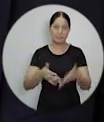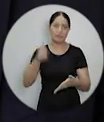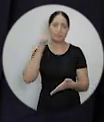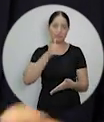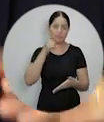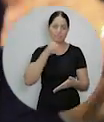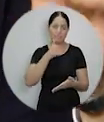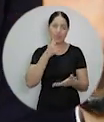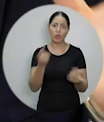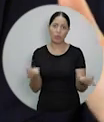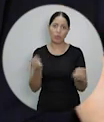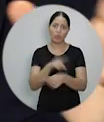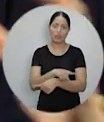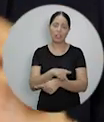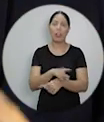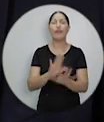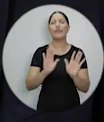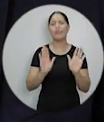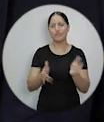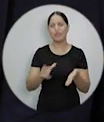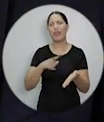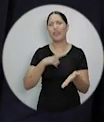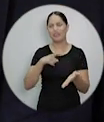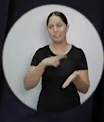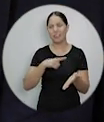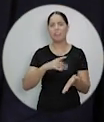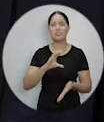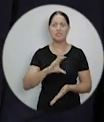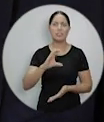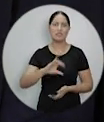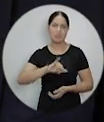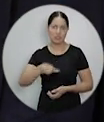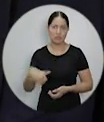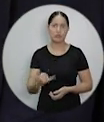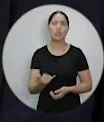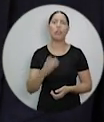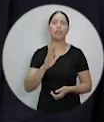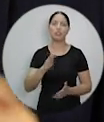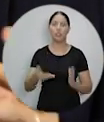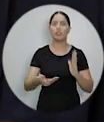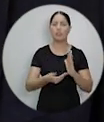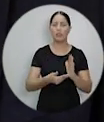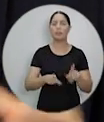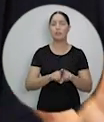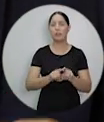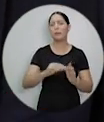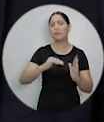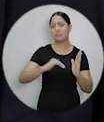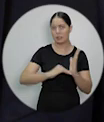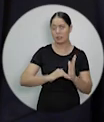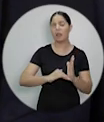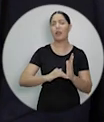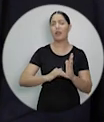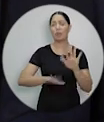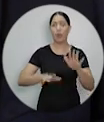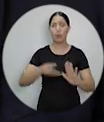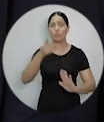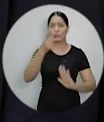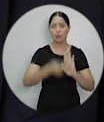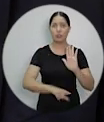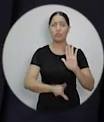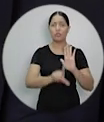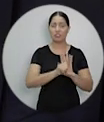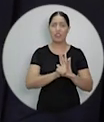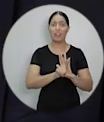participação feminina. Ainda bem que já rechaçado pela CCJ da Câmara e do Senado, projetos que tentavam